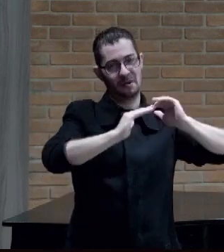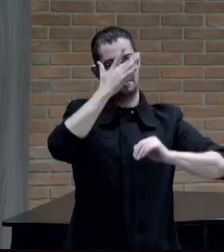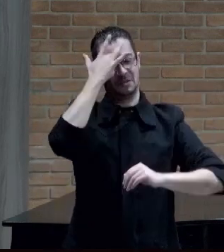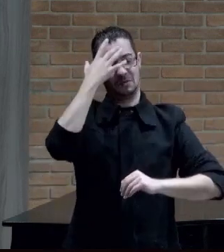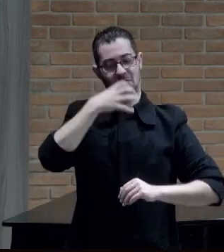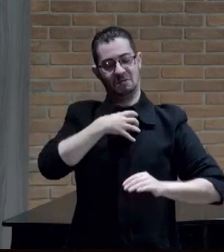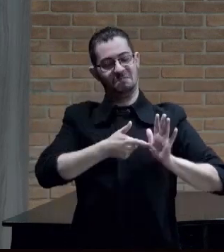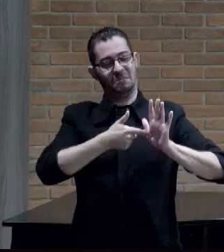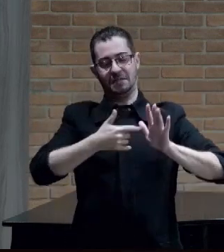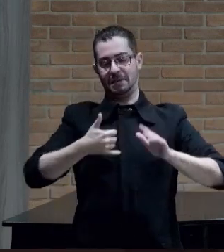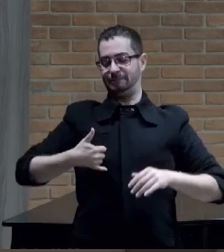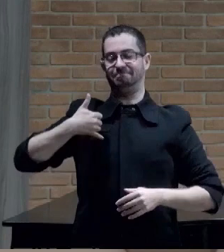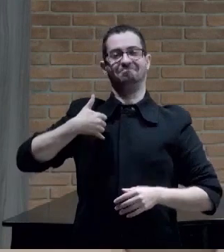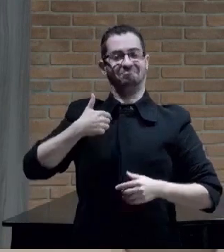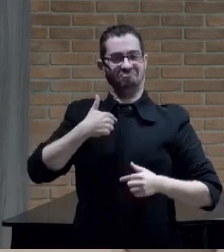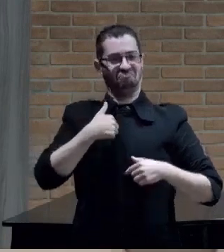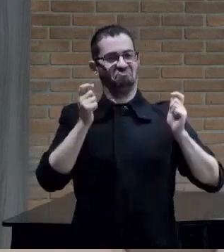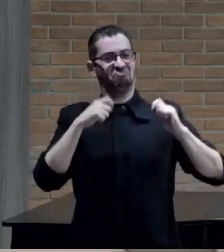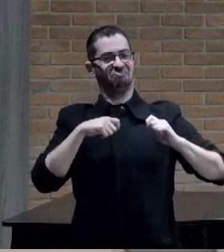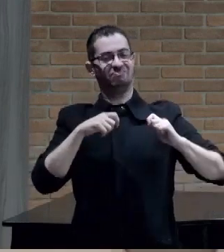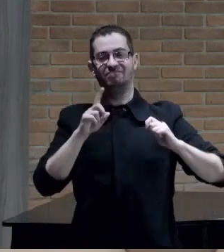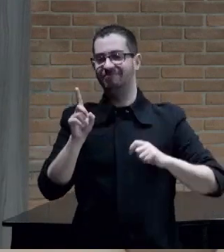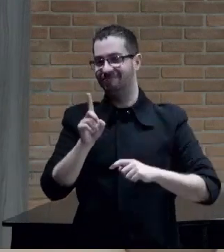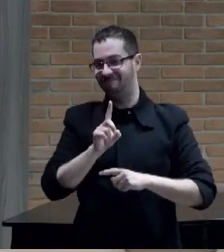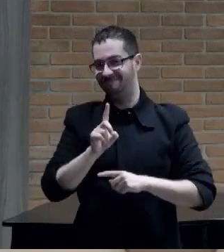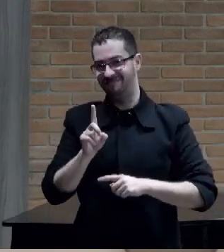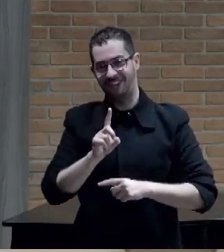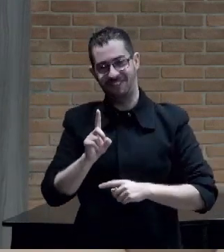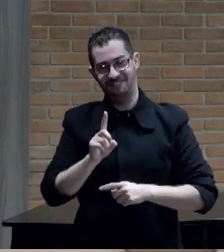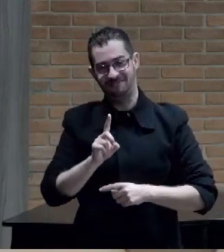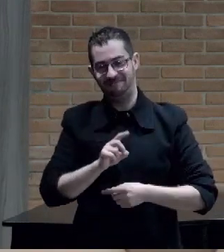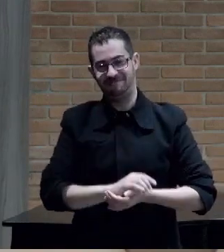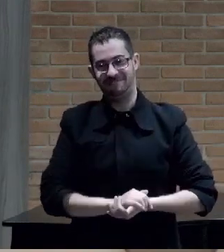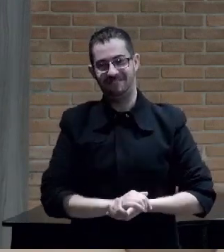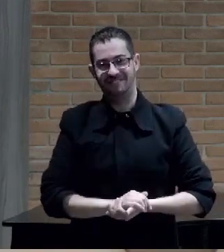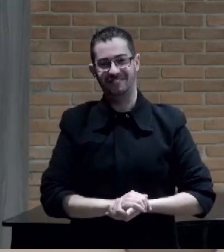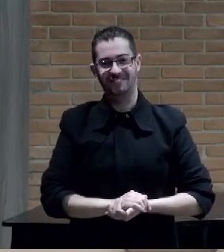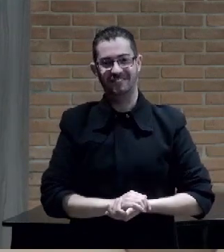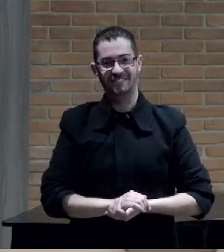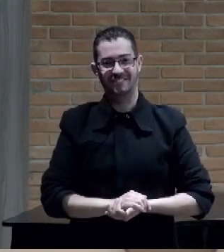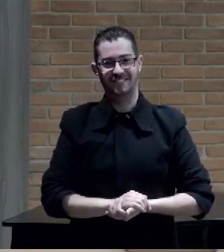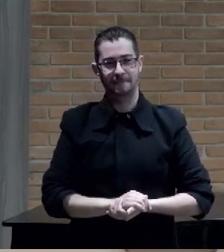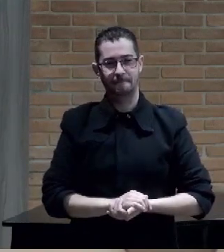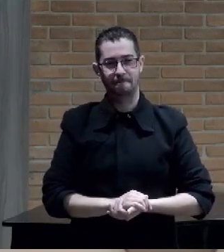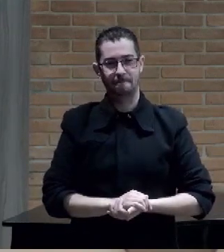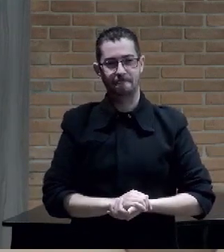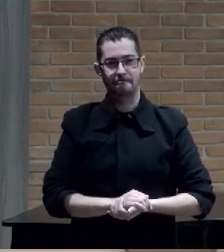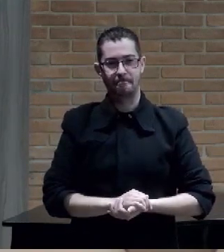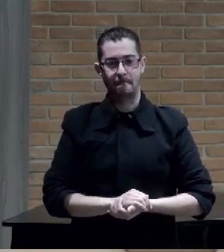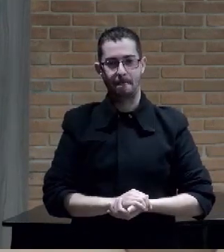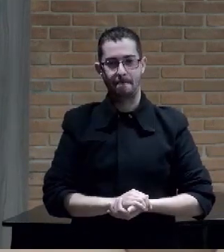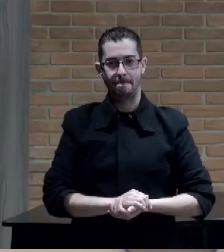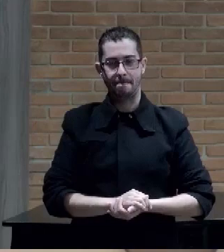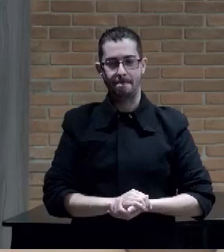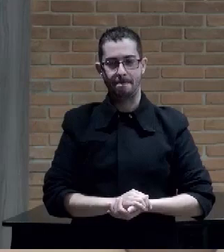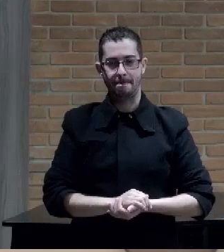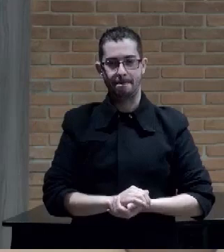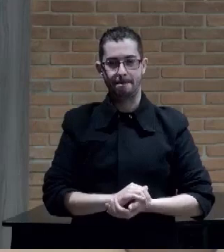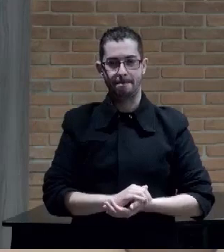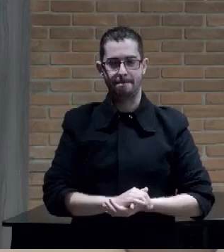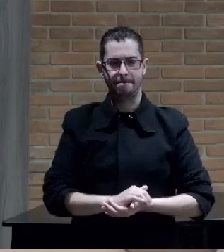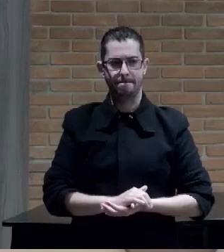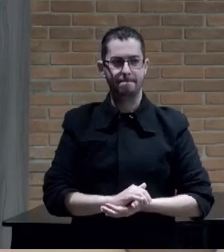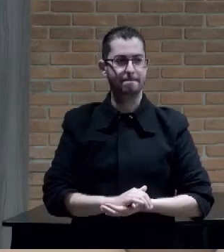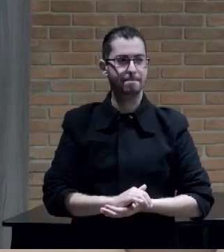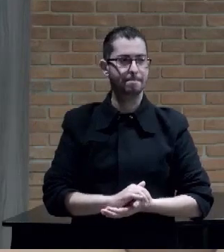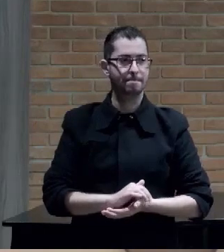orgulhar. Obrigado. Eu estava esperando. Eu falei, mas onde é que está? Olhava para o lado, olhava para o outro. Você estava